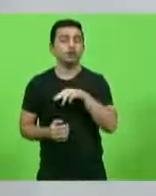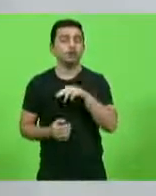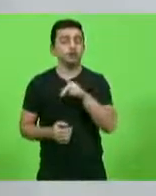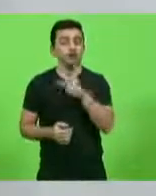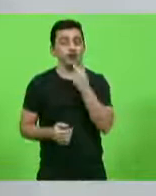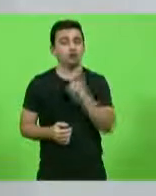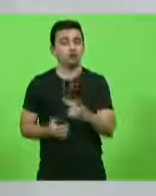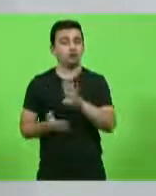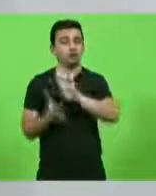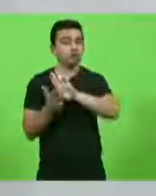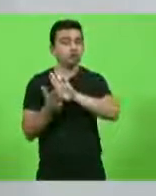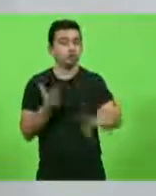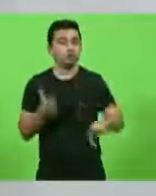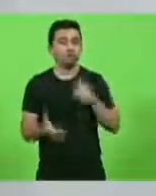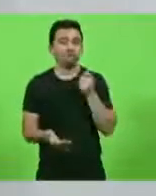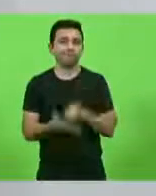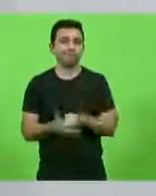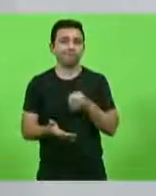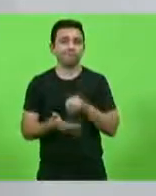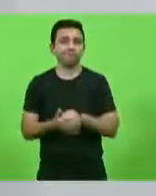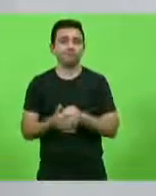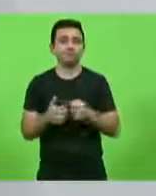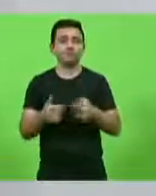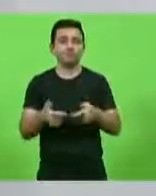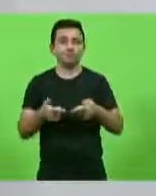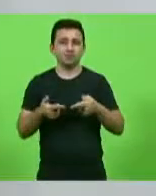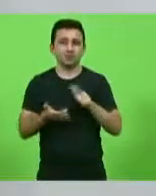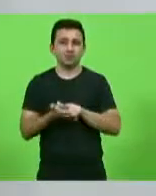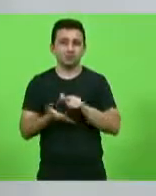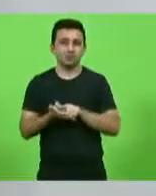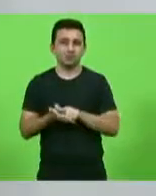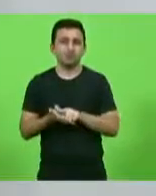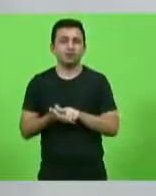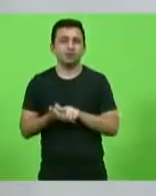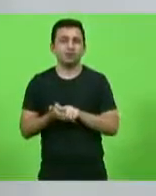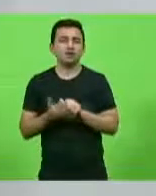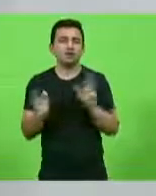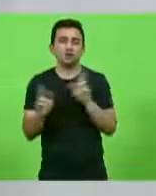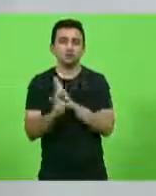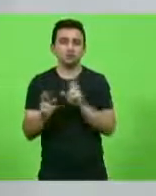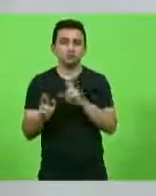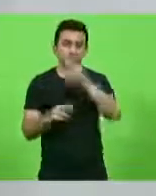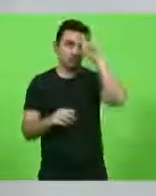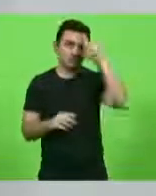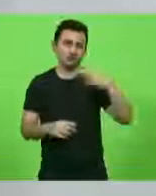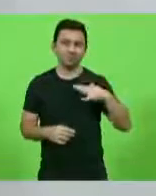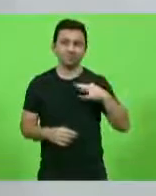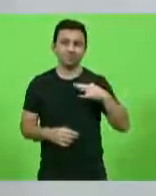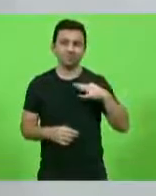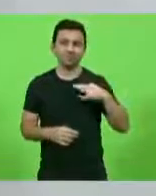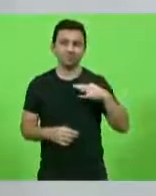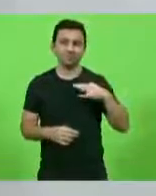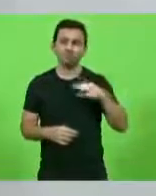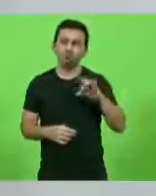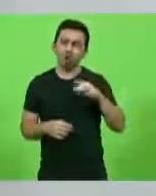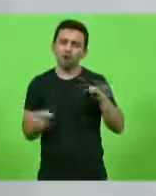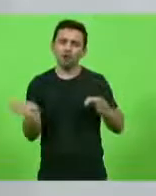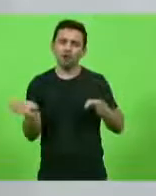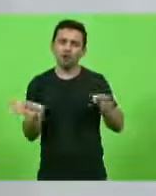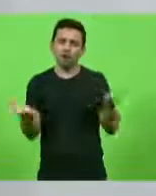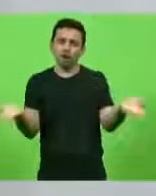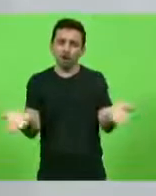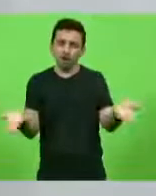no primeiro momento, a exigência das certidões relacionadas aos hospitais filantrópicos. Só nesse período, só